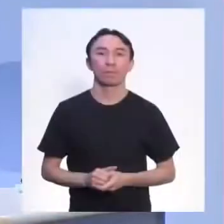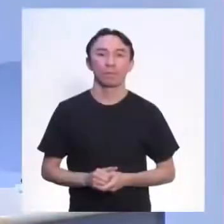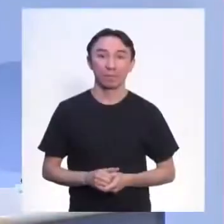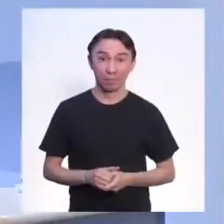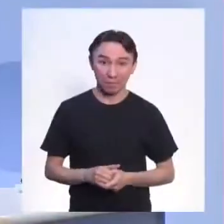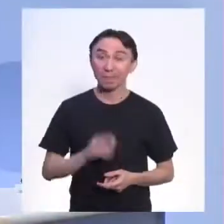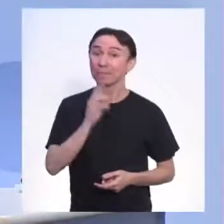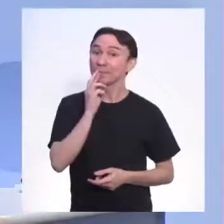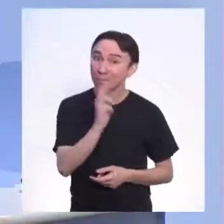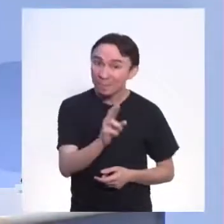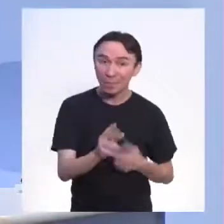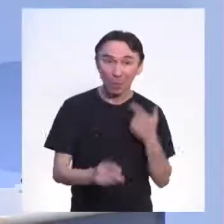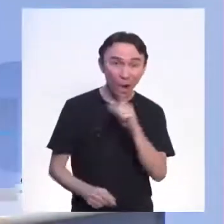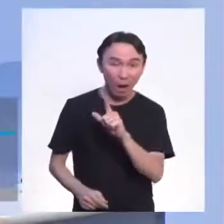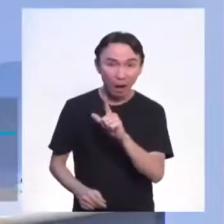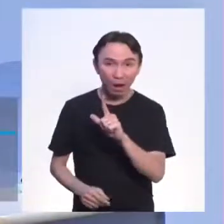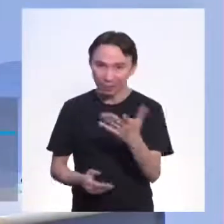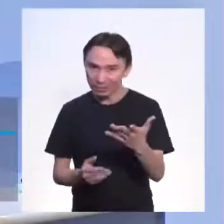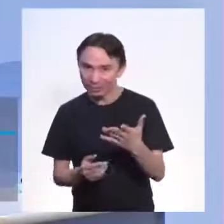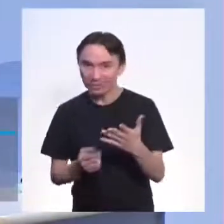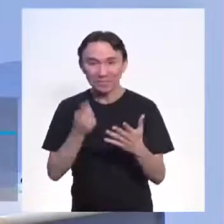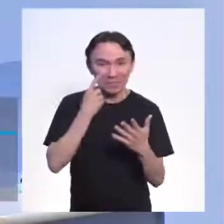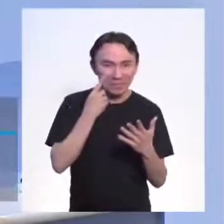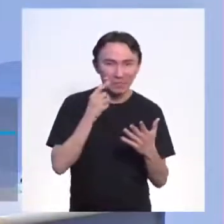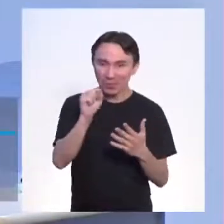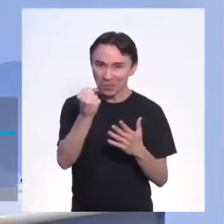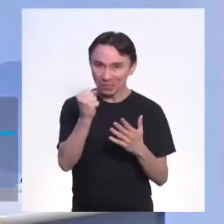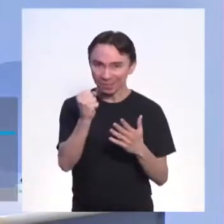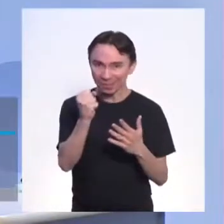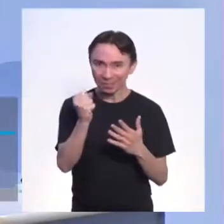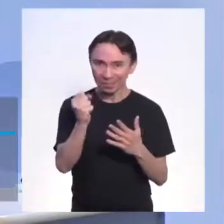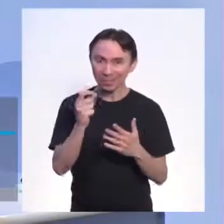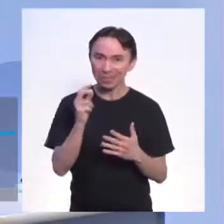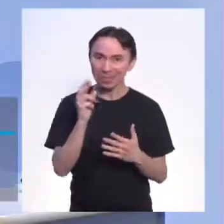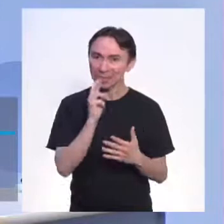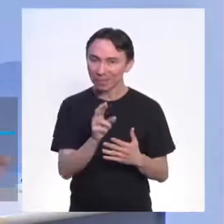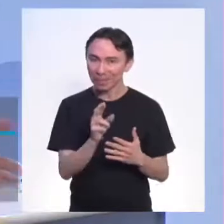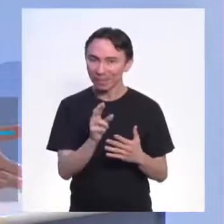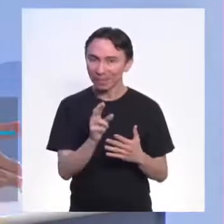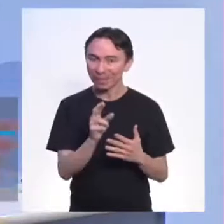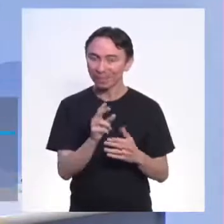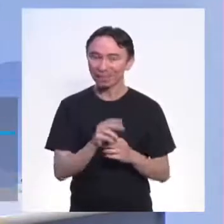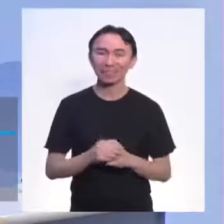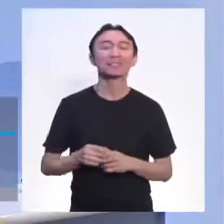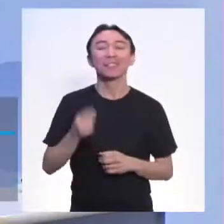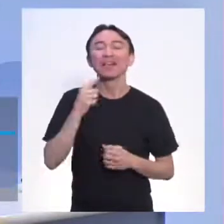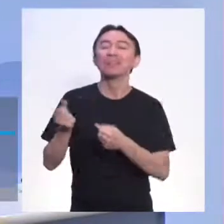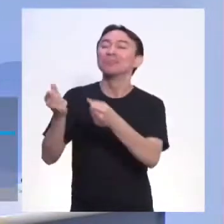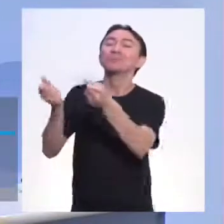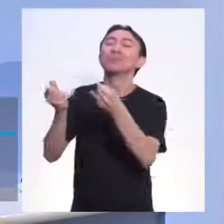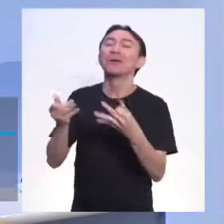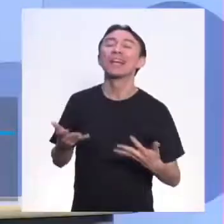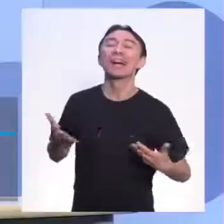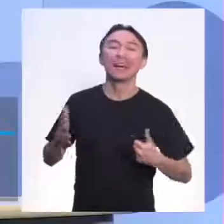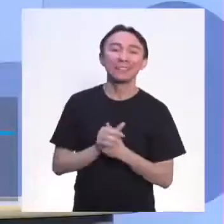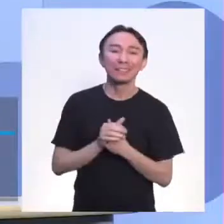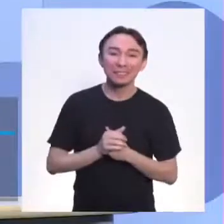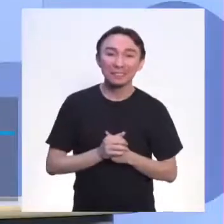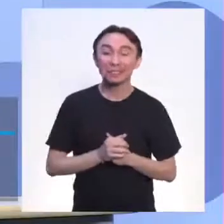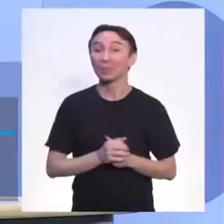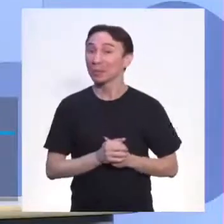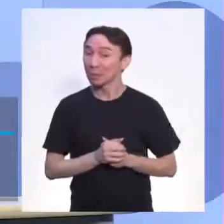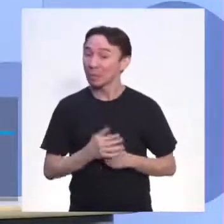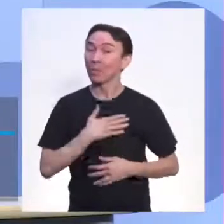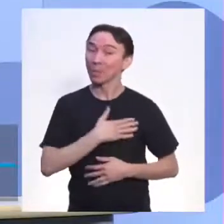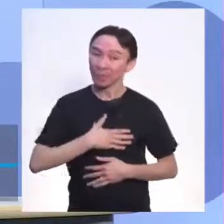conseguiram resolver essa questão, essa atividade 8, item 1? Muito bem. Professora Roberta, me conta tudo. Olha, professora Inês,